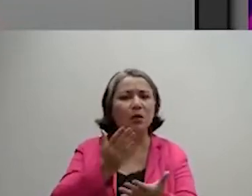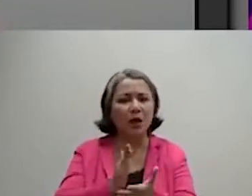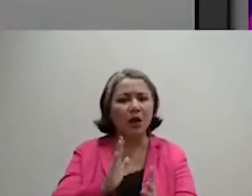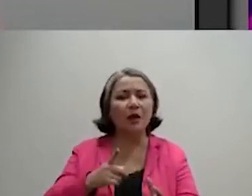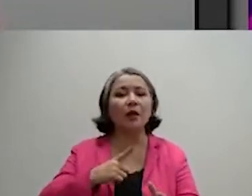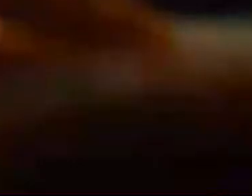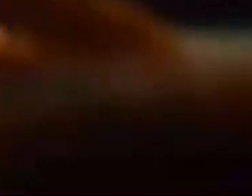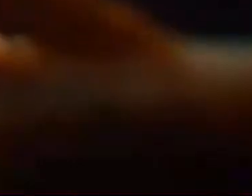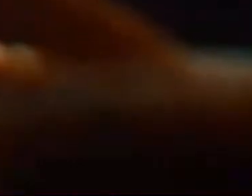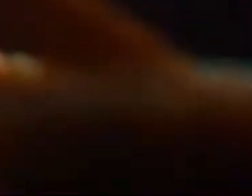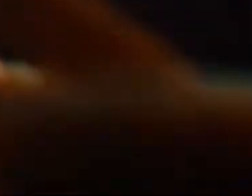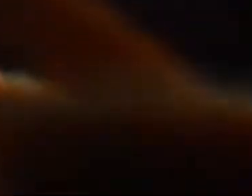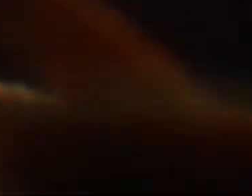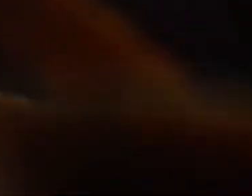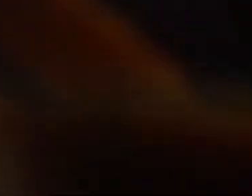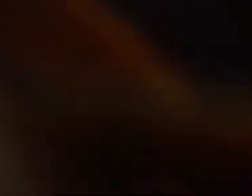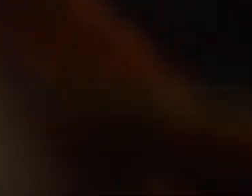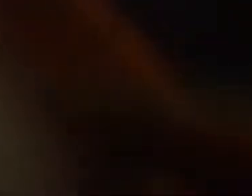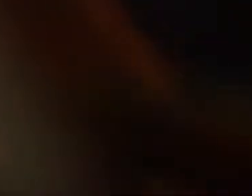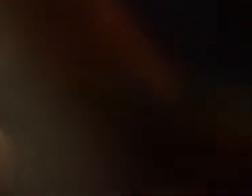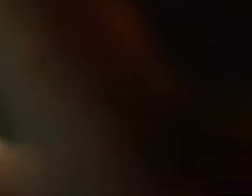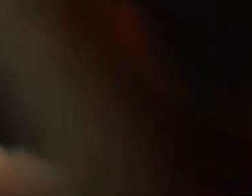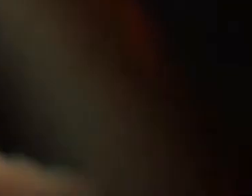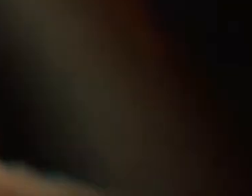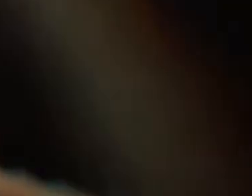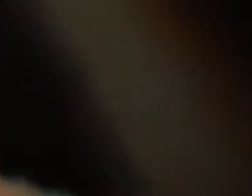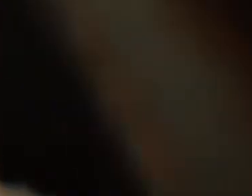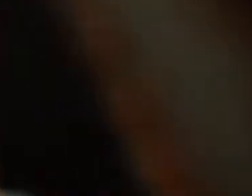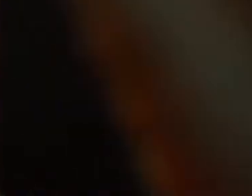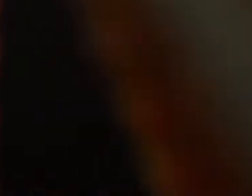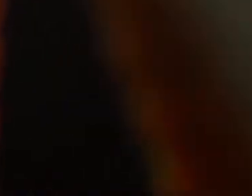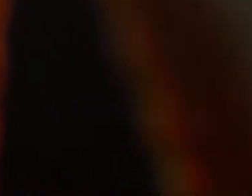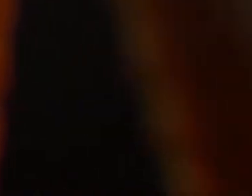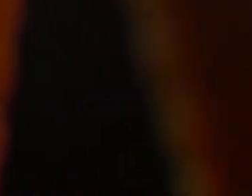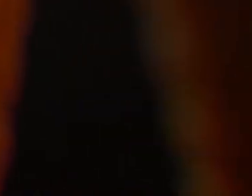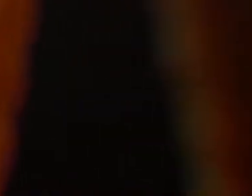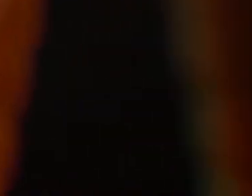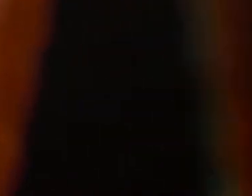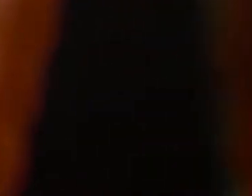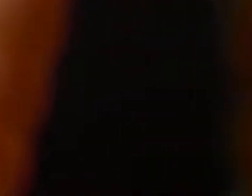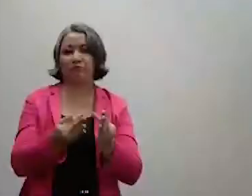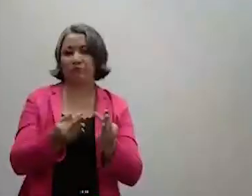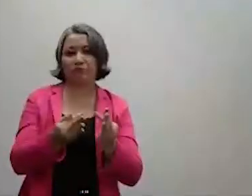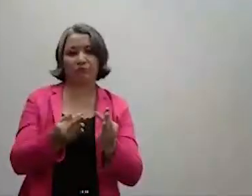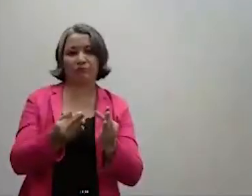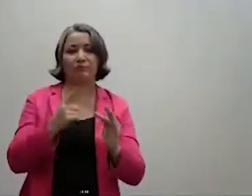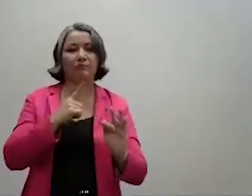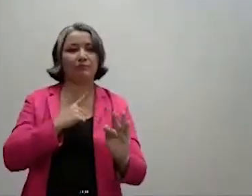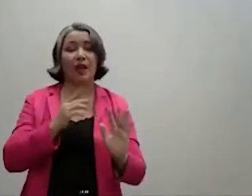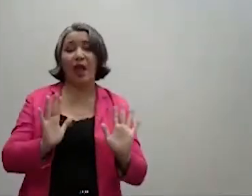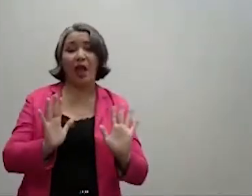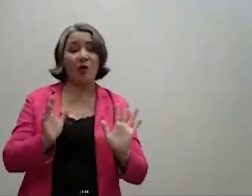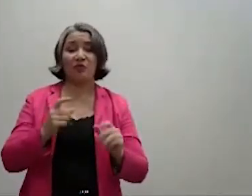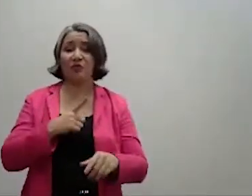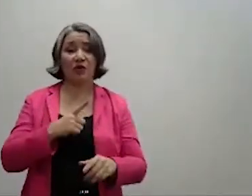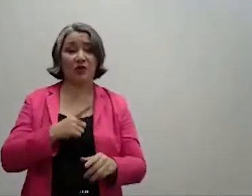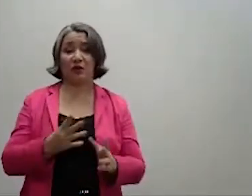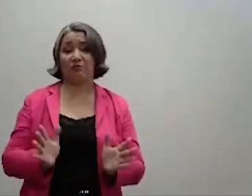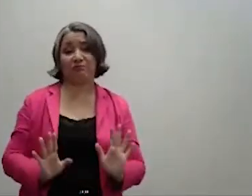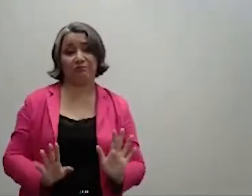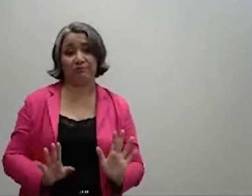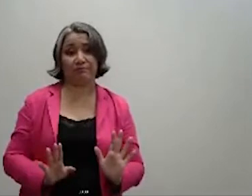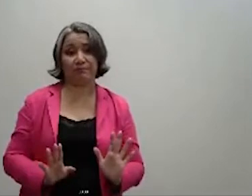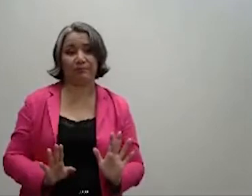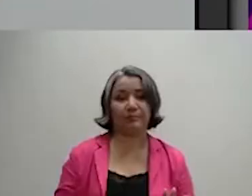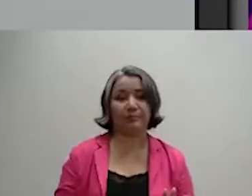precocemente e qual a relação do fator genético e hereditário com o câncer Esse foi um dos